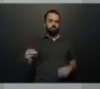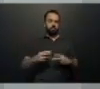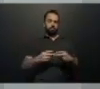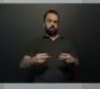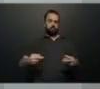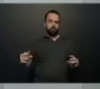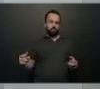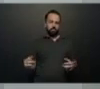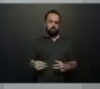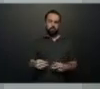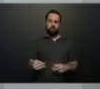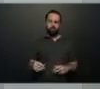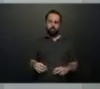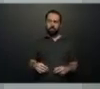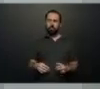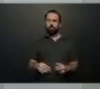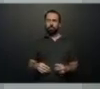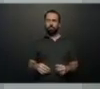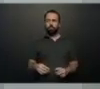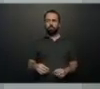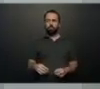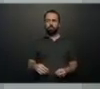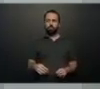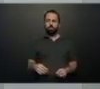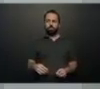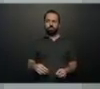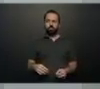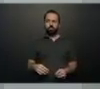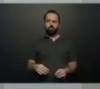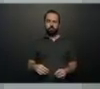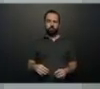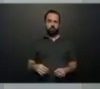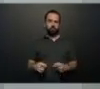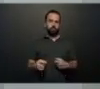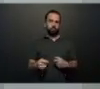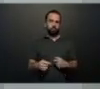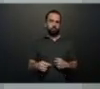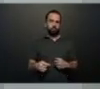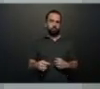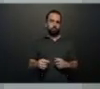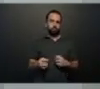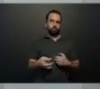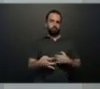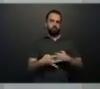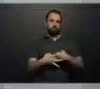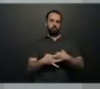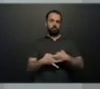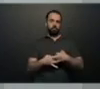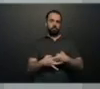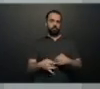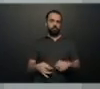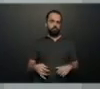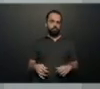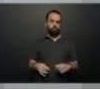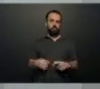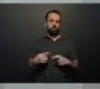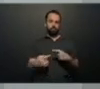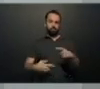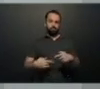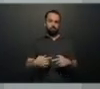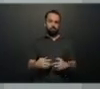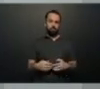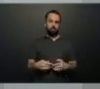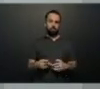embalagens, siderúrgicas e metalúrgicas. O vidro pode ser infinitamente reciclável,